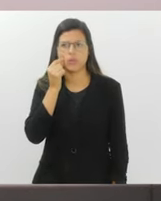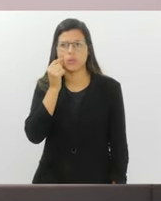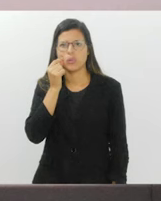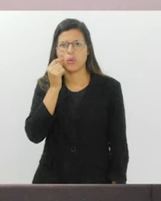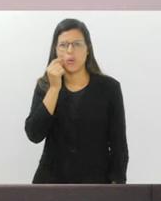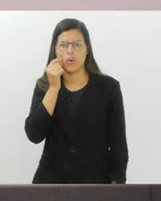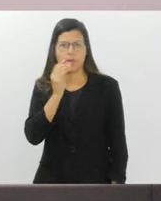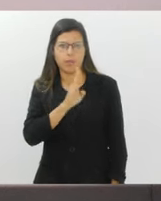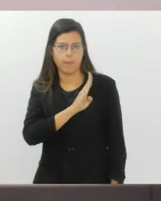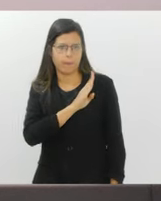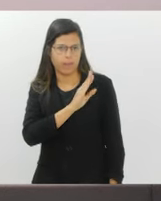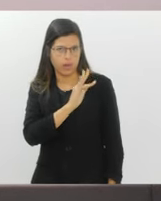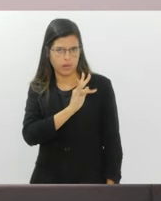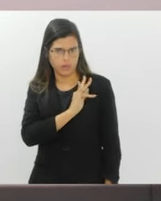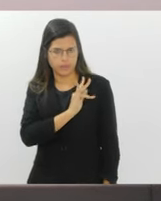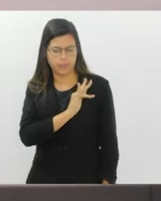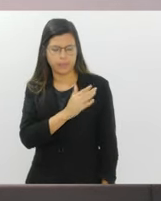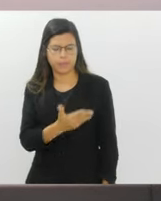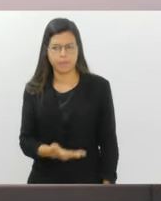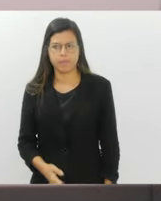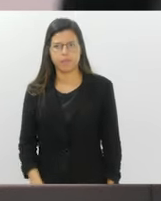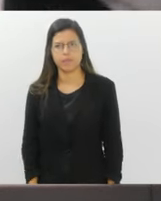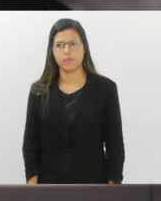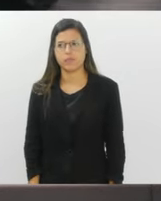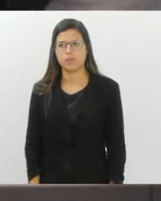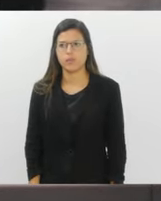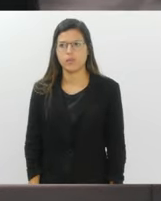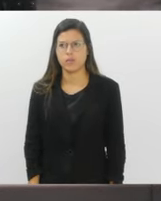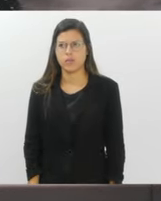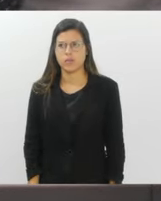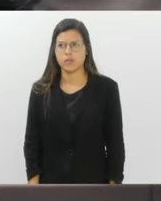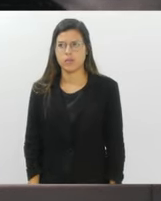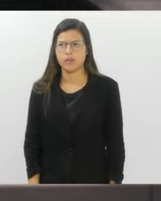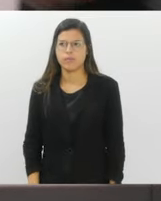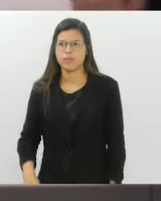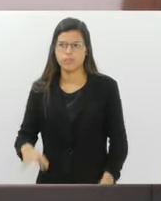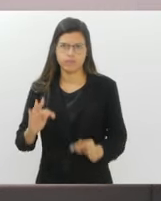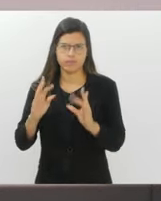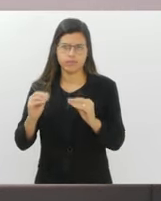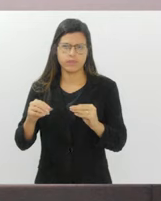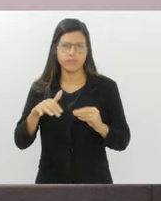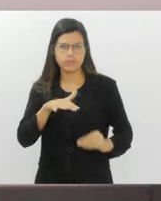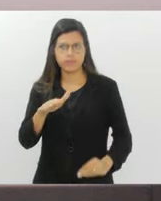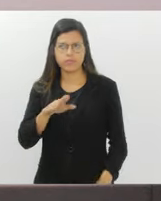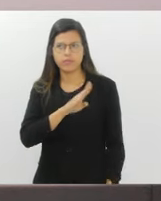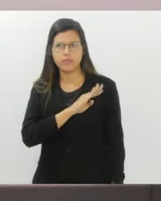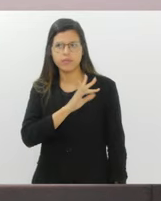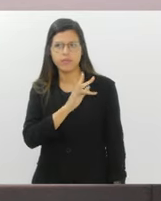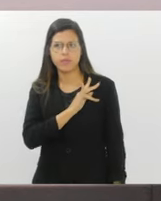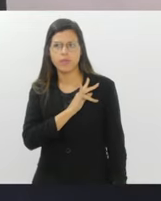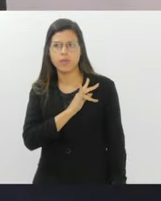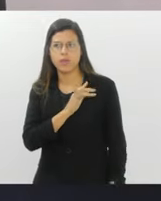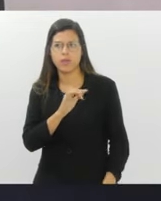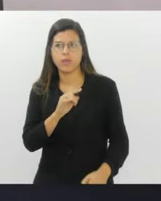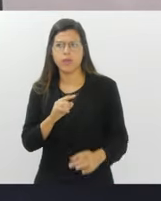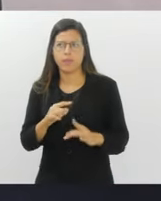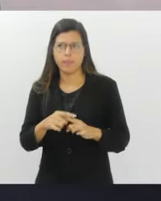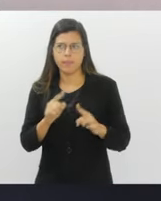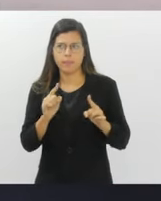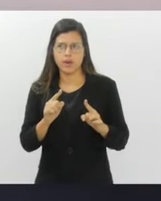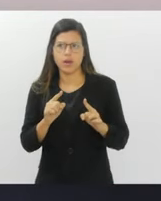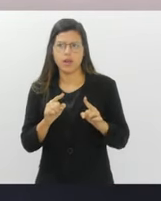Baixada Fluminense, da Baixada como um todo, mas tendo como subbase, a sua